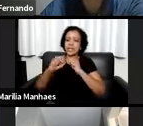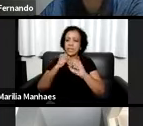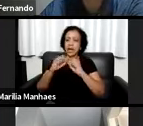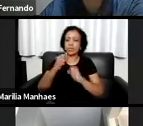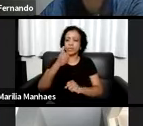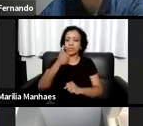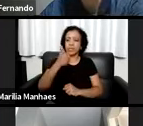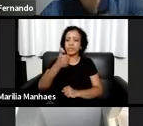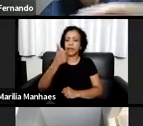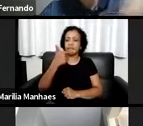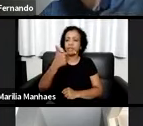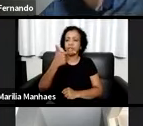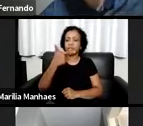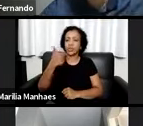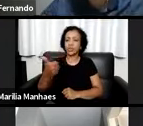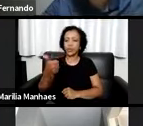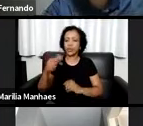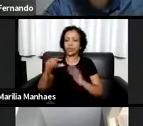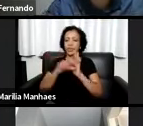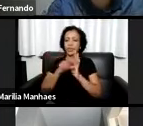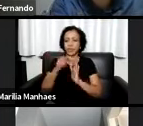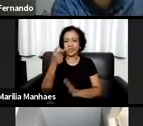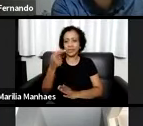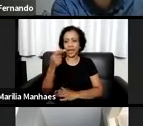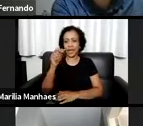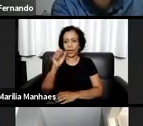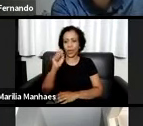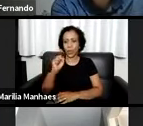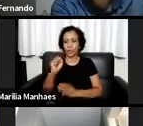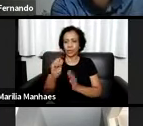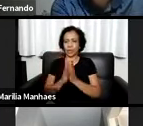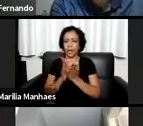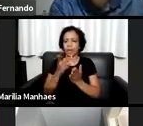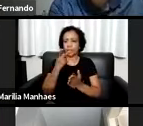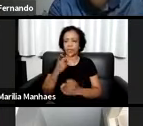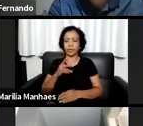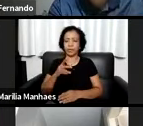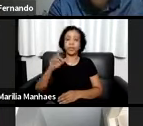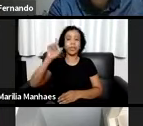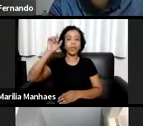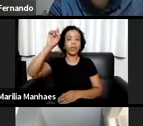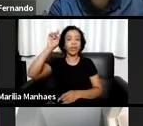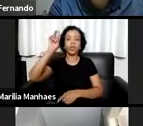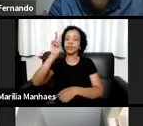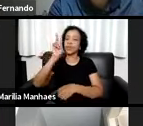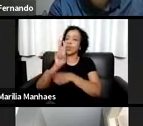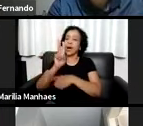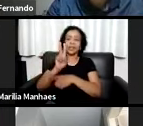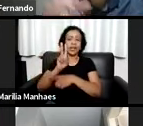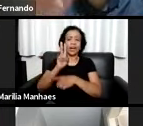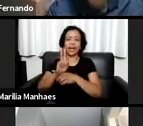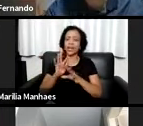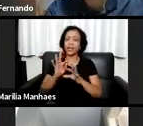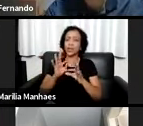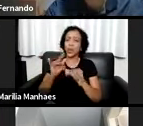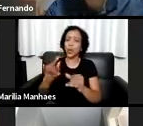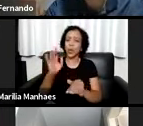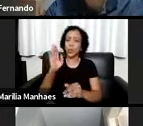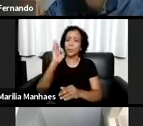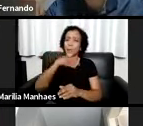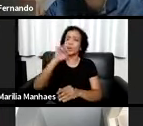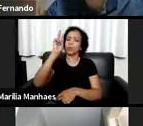versículos 7 e 8. E a palavra diz: o Senhor te guardará de todo mal.